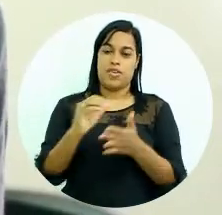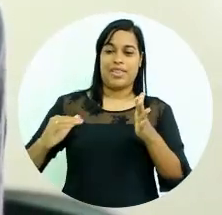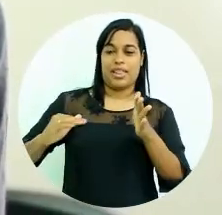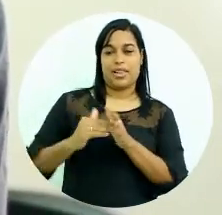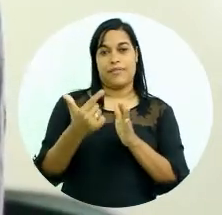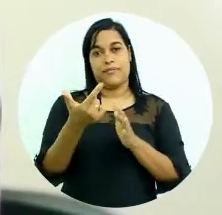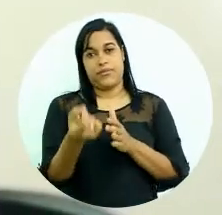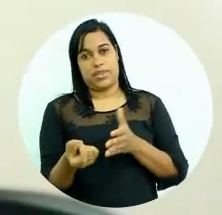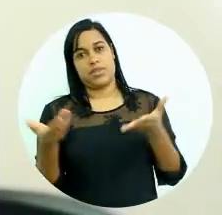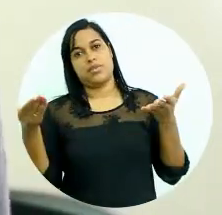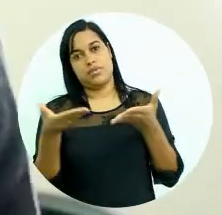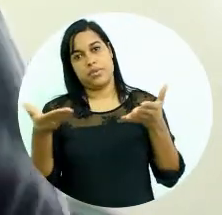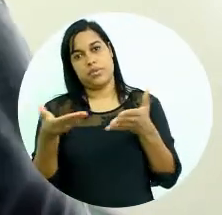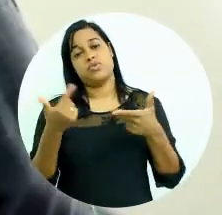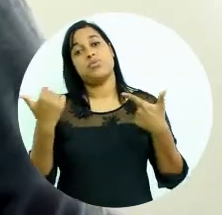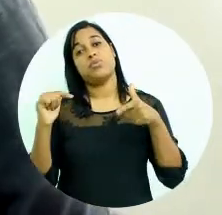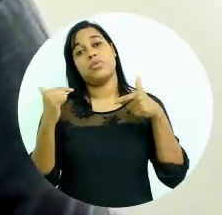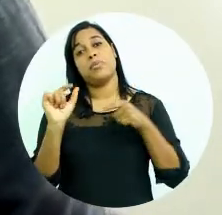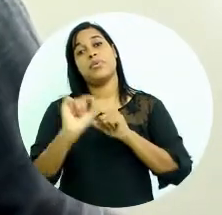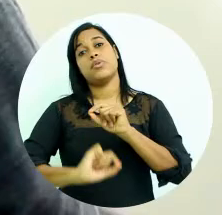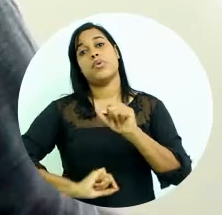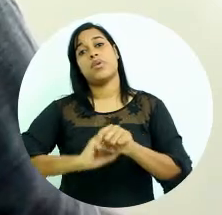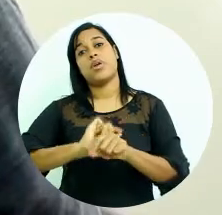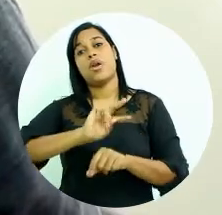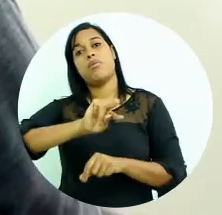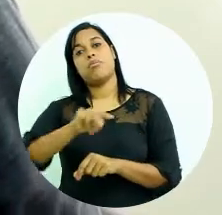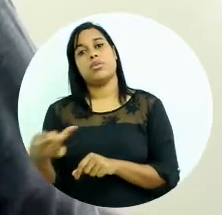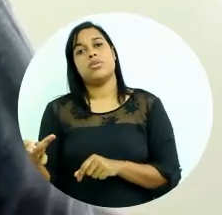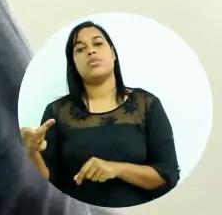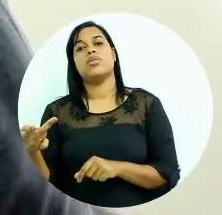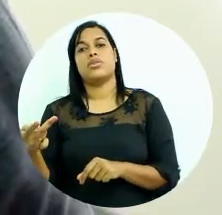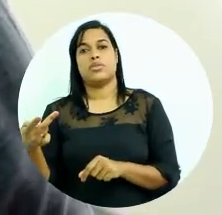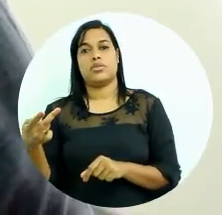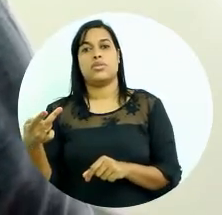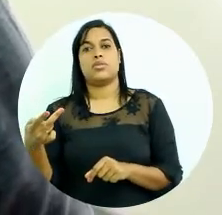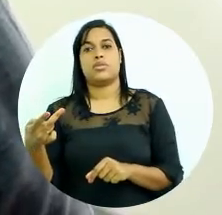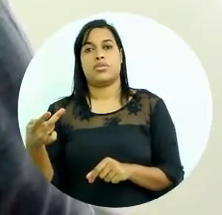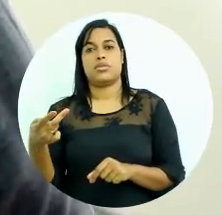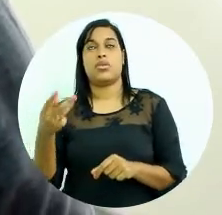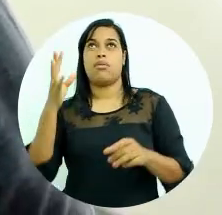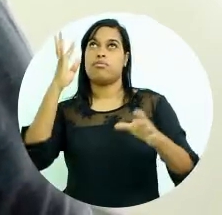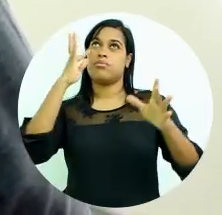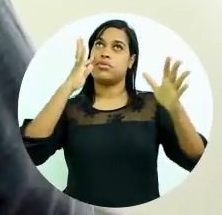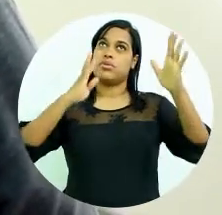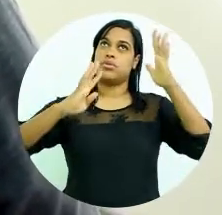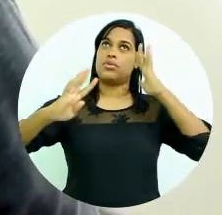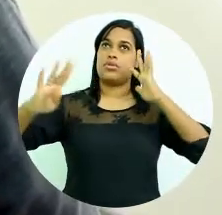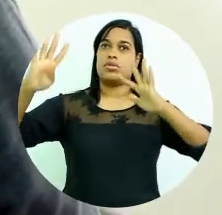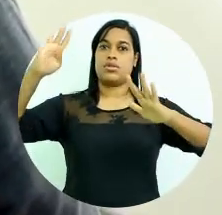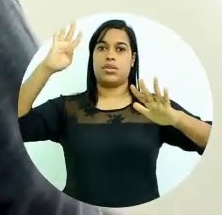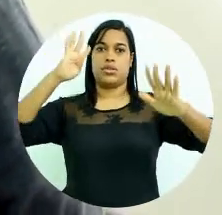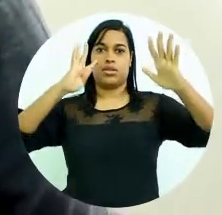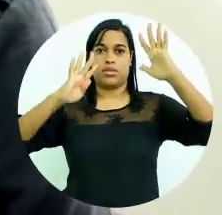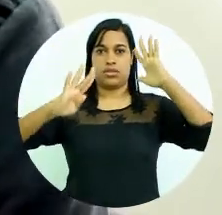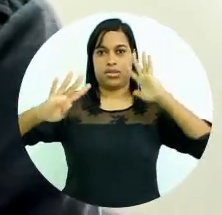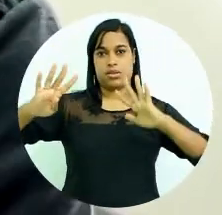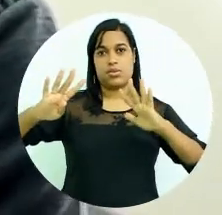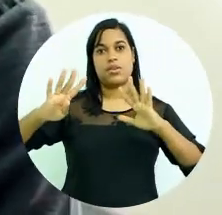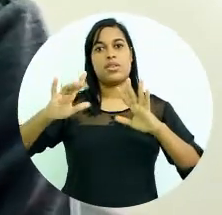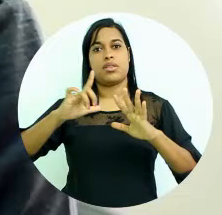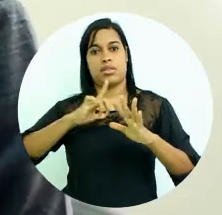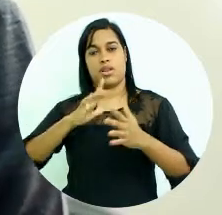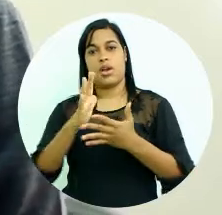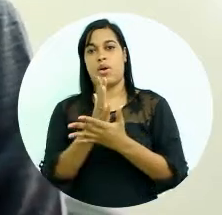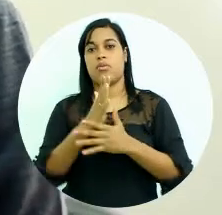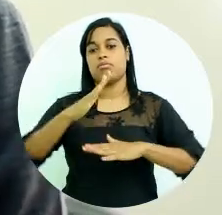início do século XX e até os nossos dias, onde o trabalhador vive uma condição de alienação, onde